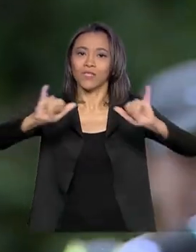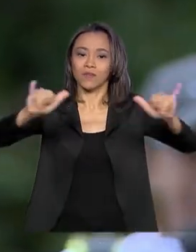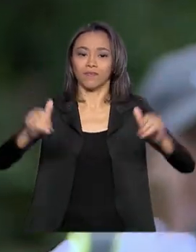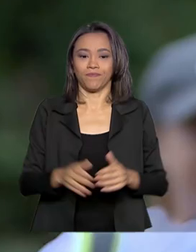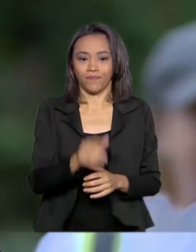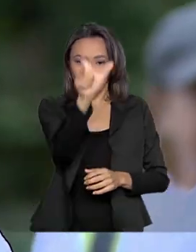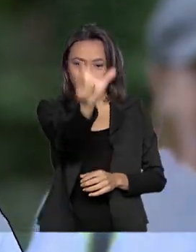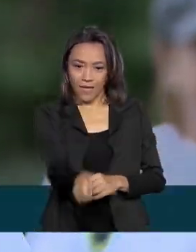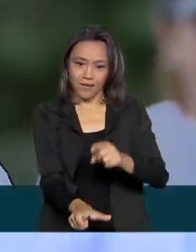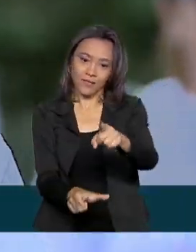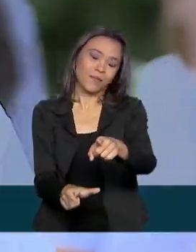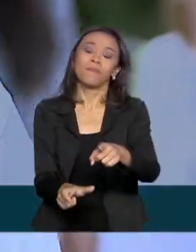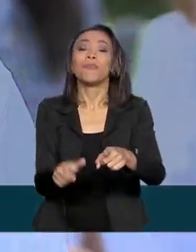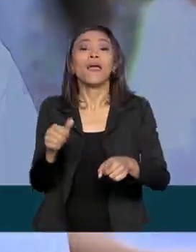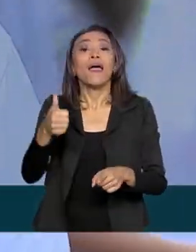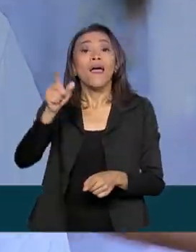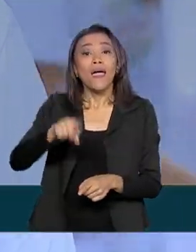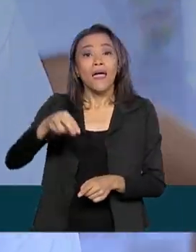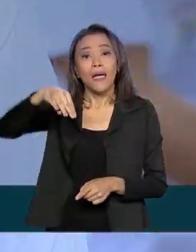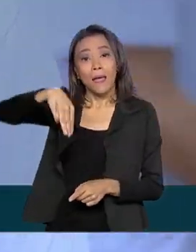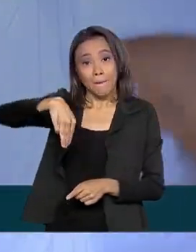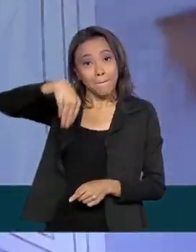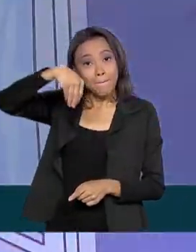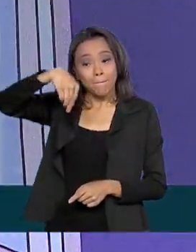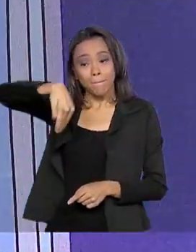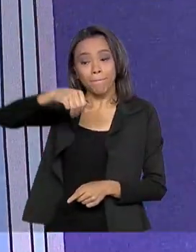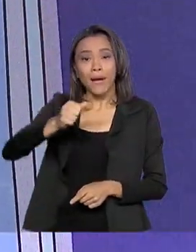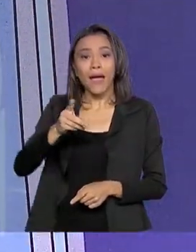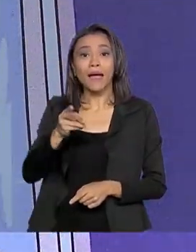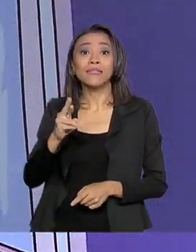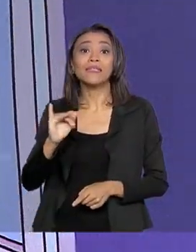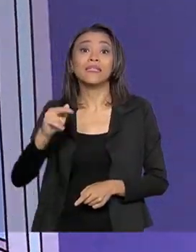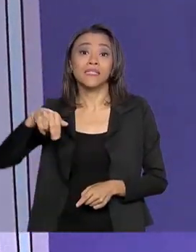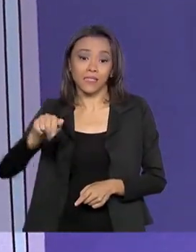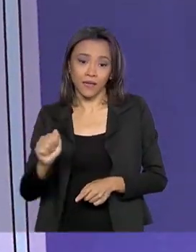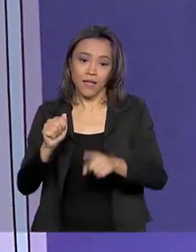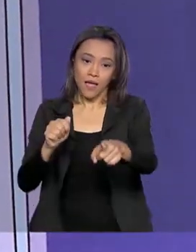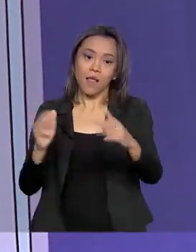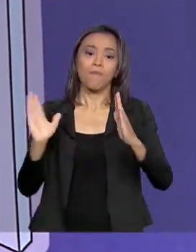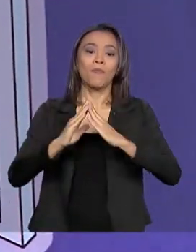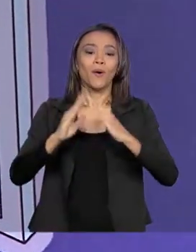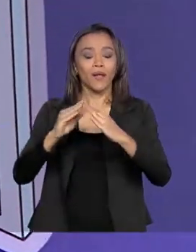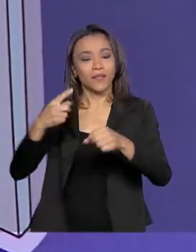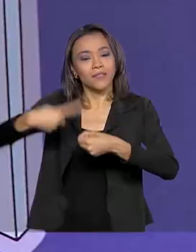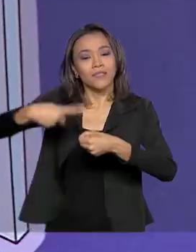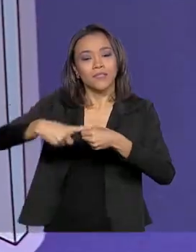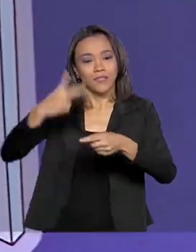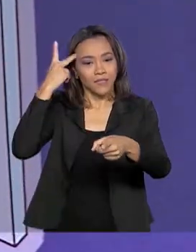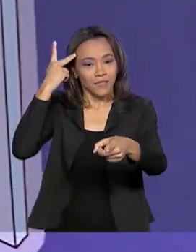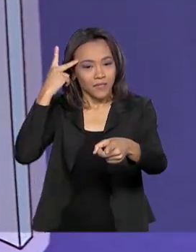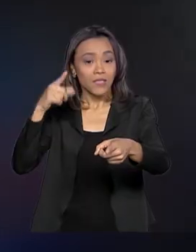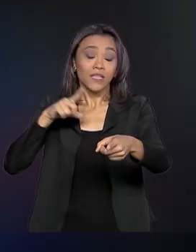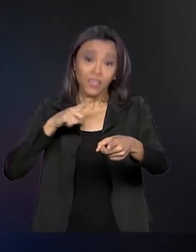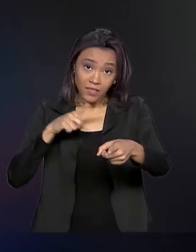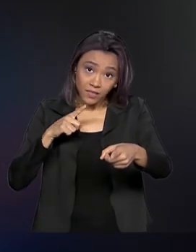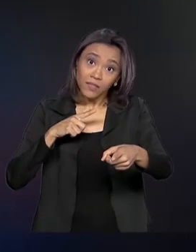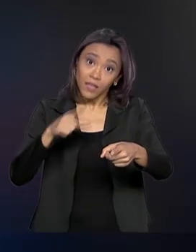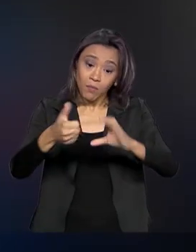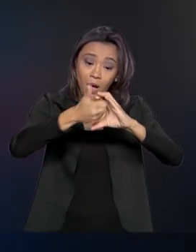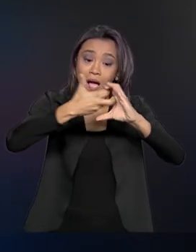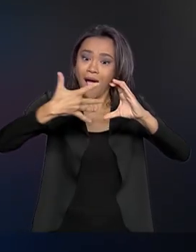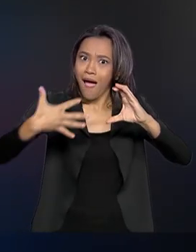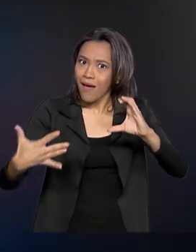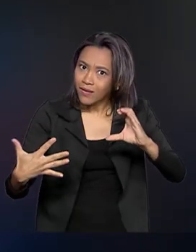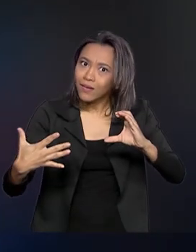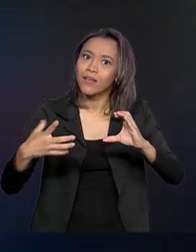Rosana é madrinha do Felipe, de 4 anos. Ele mora em Mococa, interior de São Paulo, e tem a síndrome de Dandy Walker. É uma doença